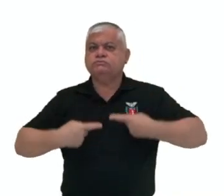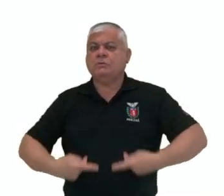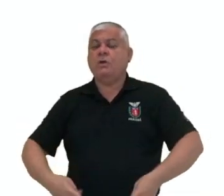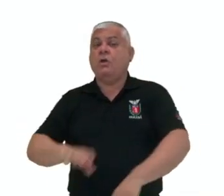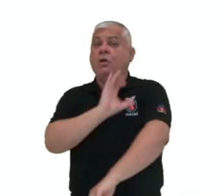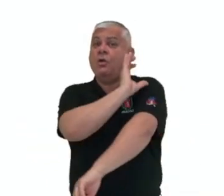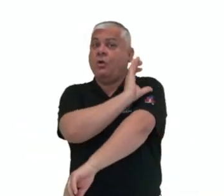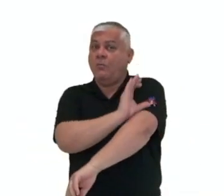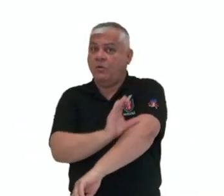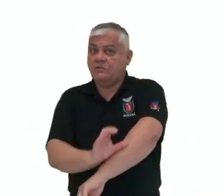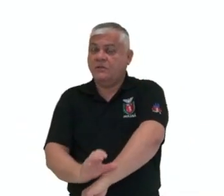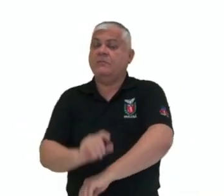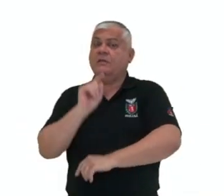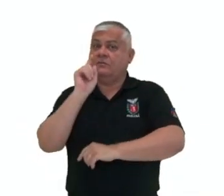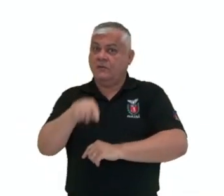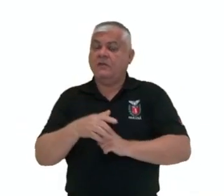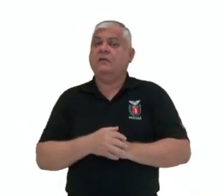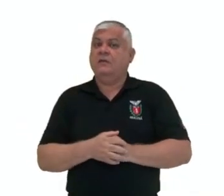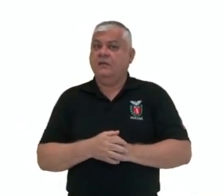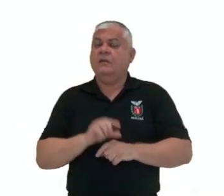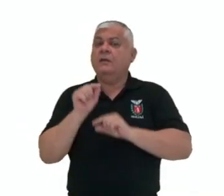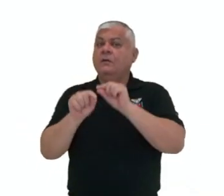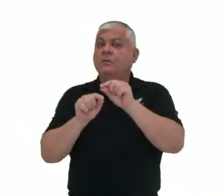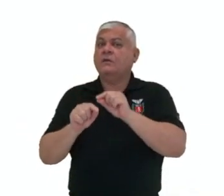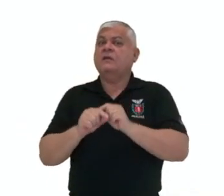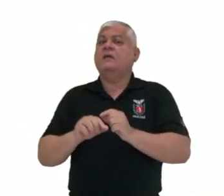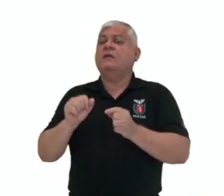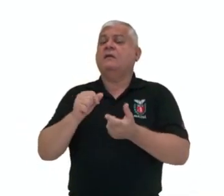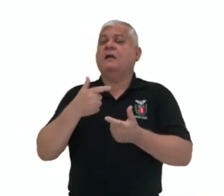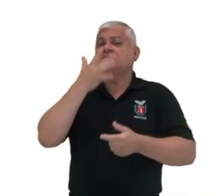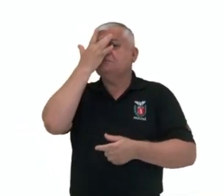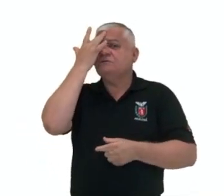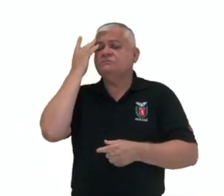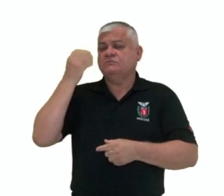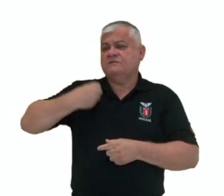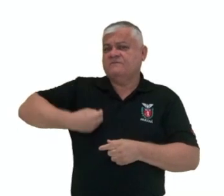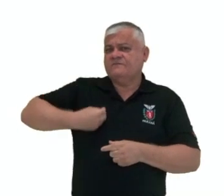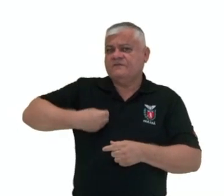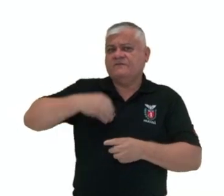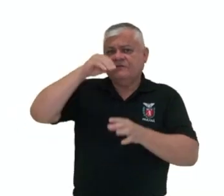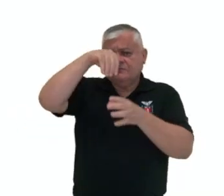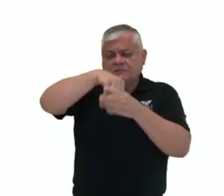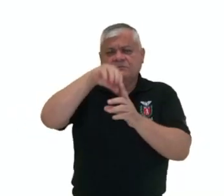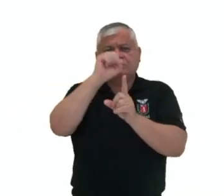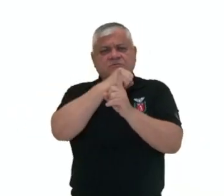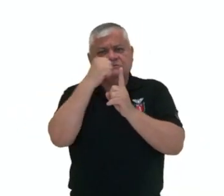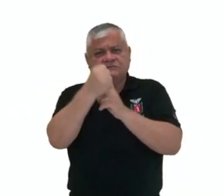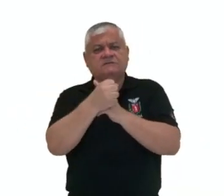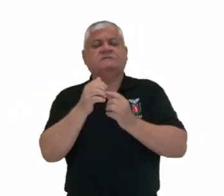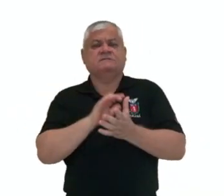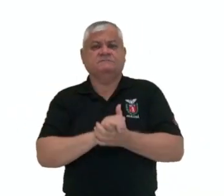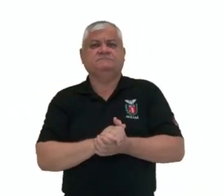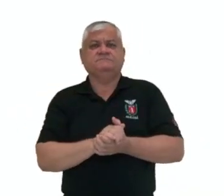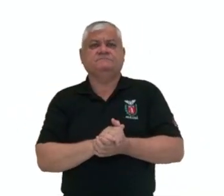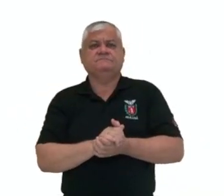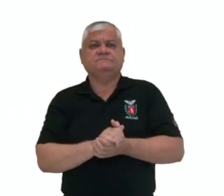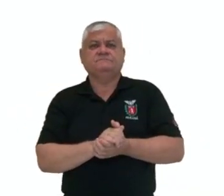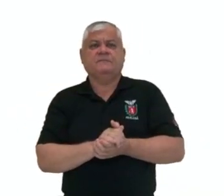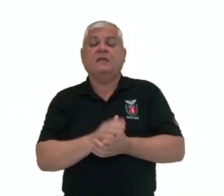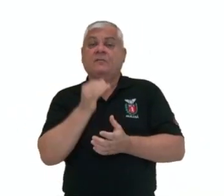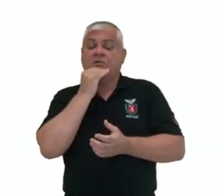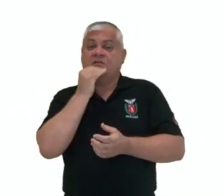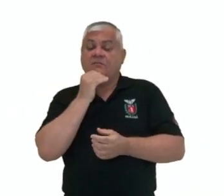sociais, investigando uma visão mais crítica da atividade social das pessoas em sociedade. Em seu agir, se repudia